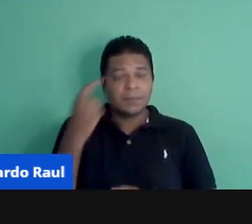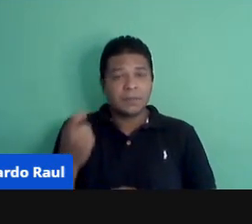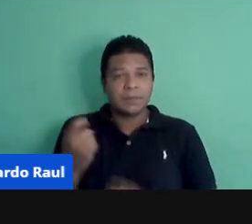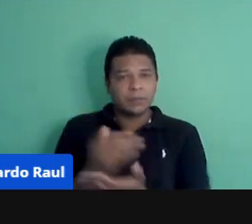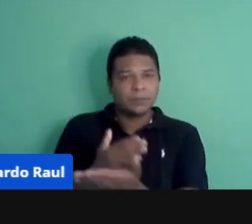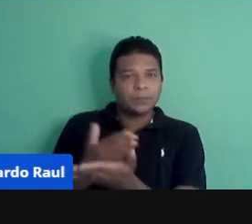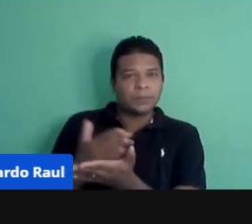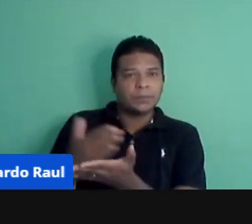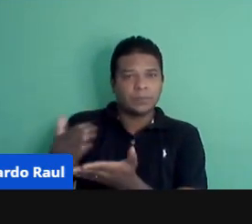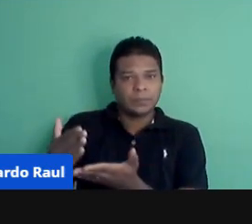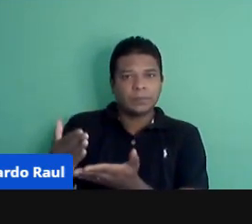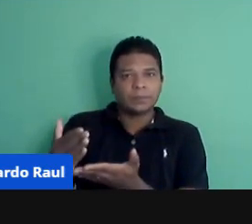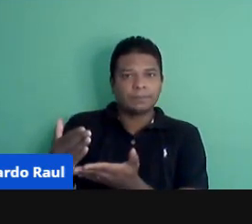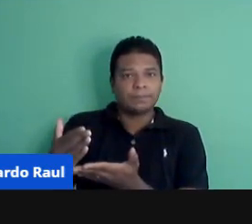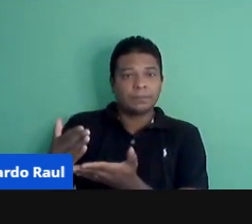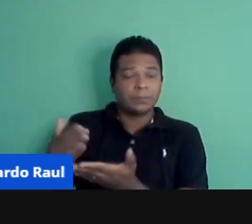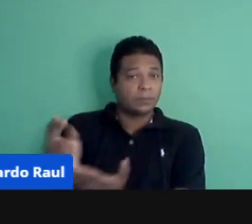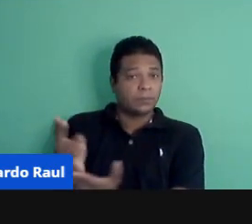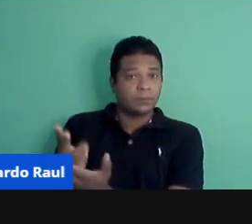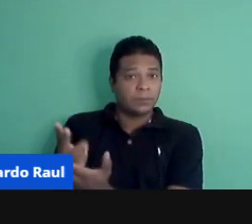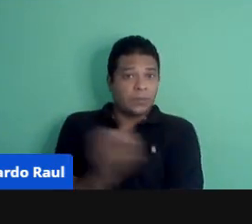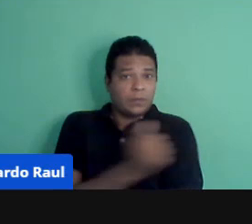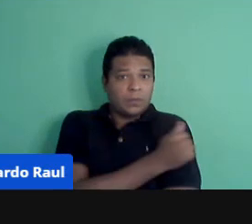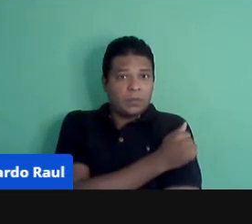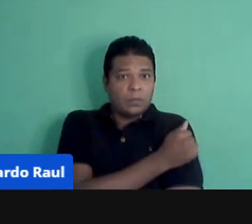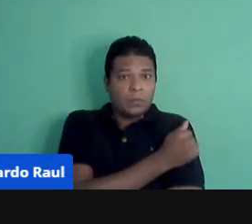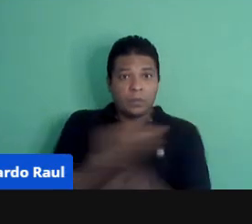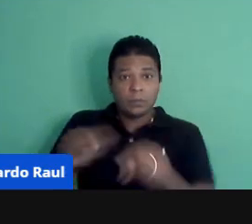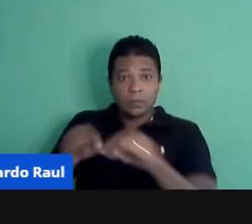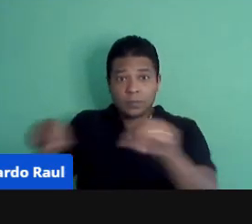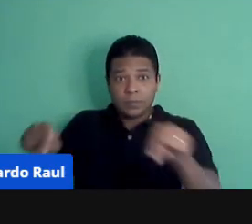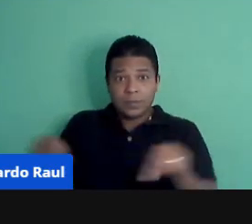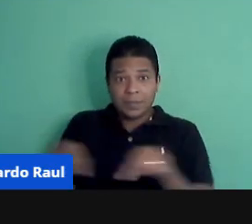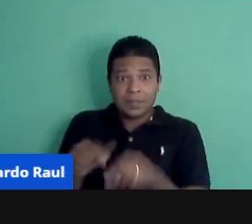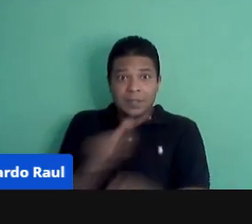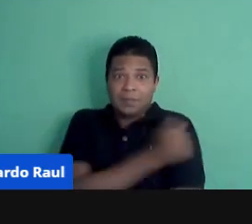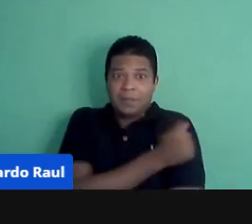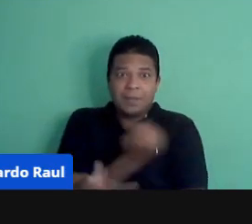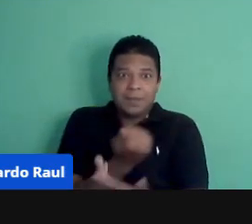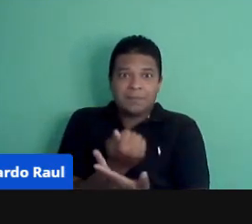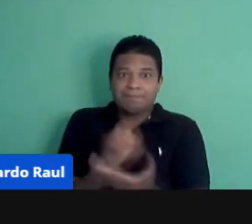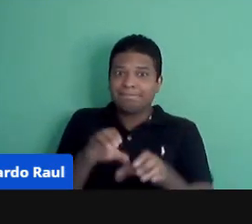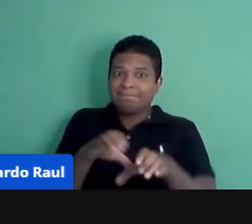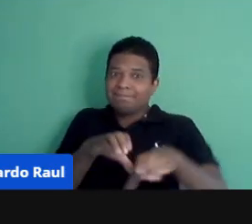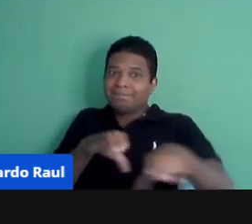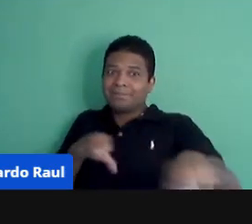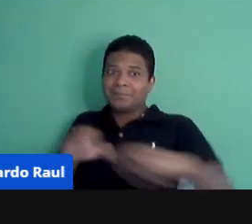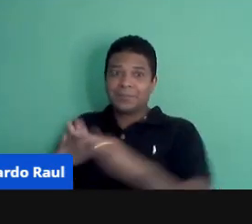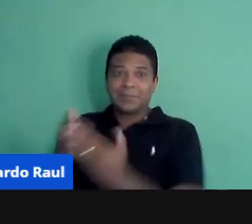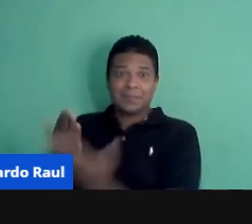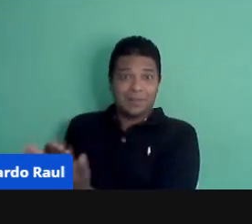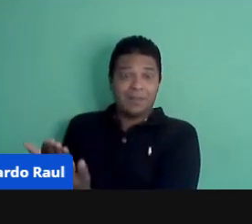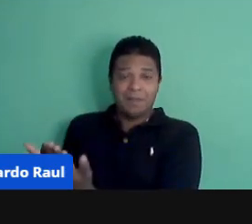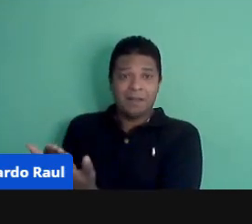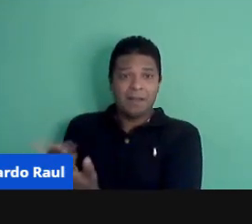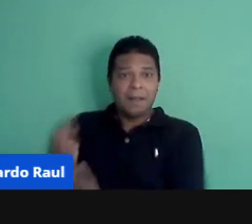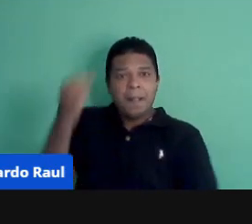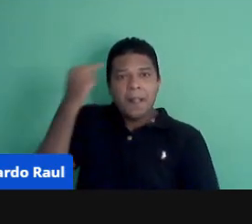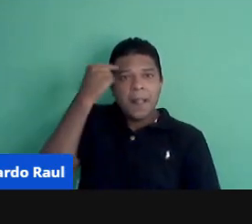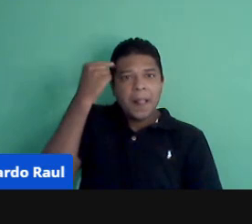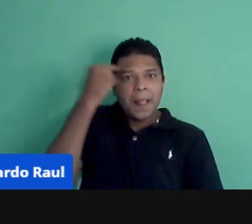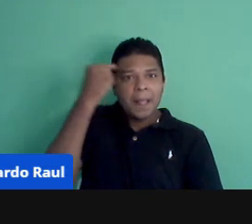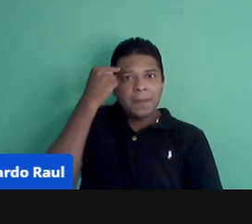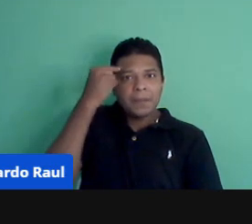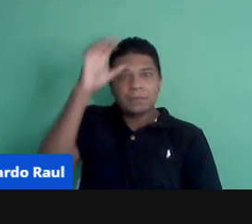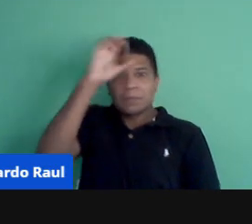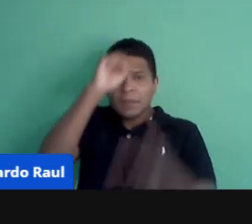que manter o aluno dentro da escola, mesmo que remotamente, né? Porque o aluno ele pensa que ele não aprende fora